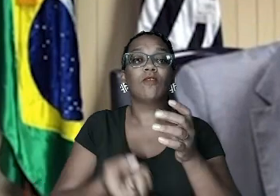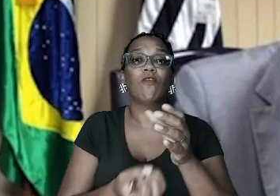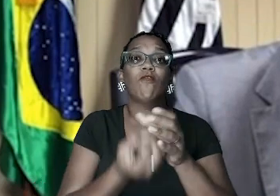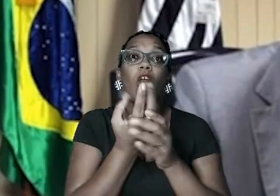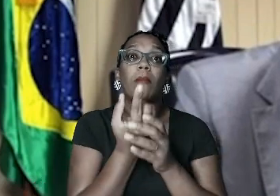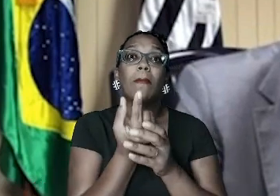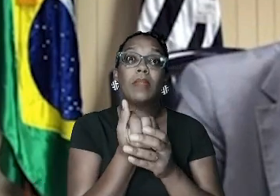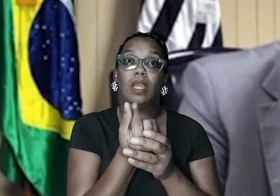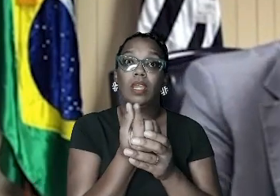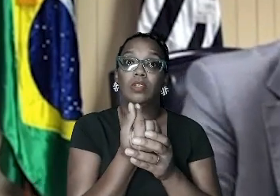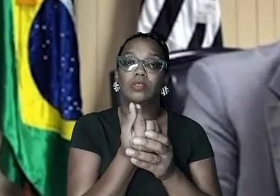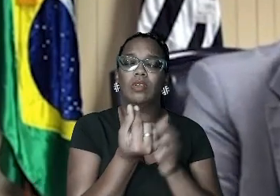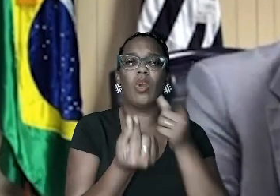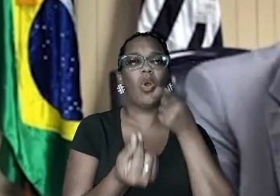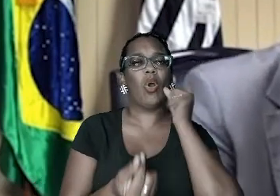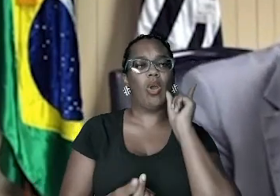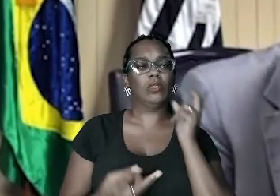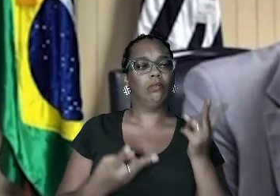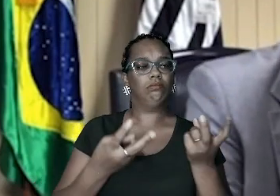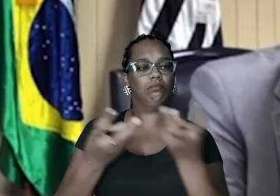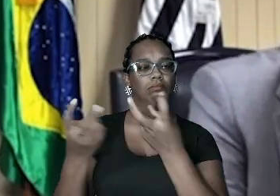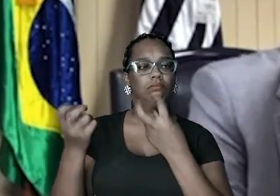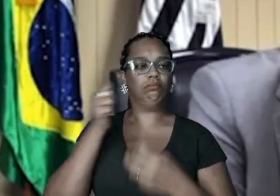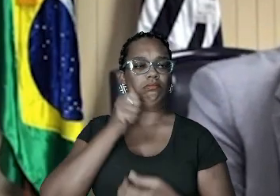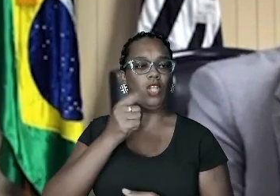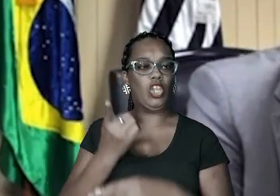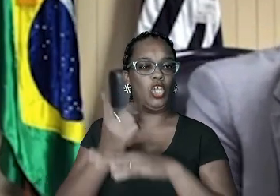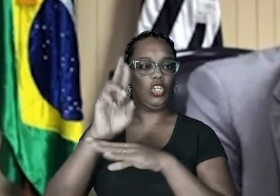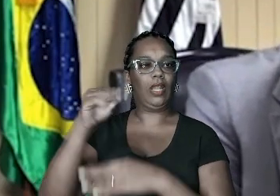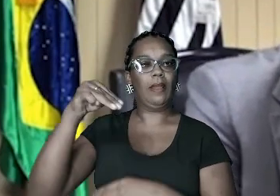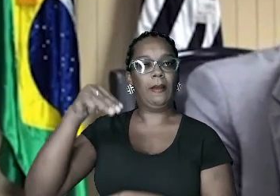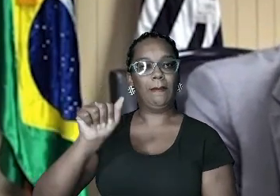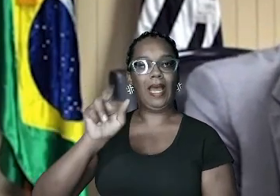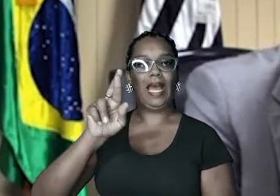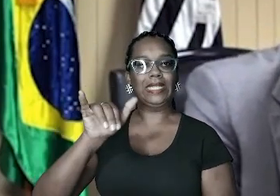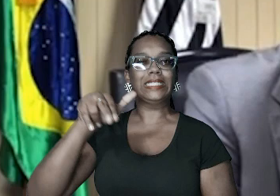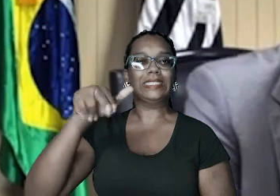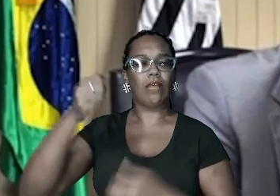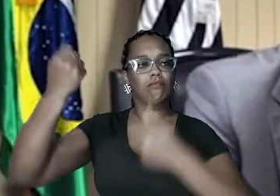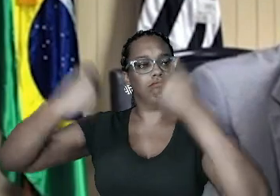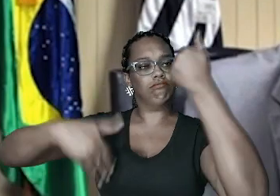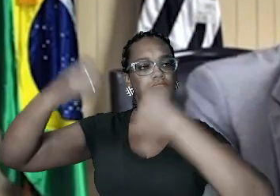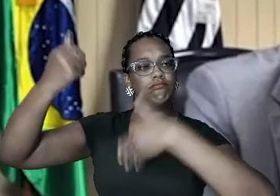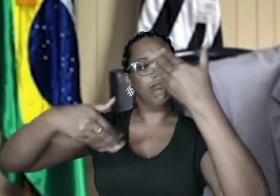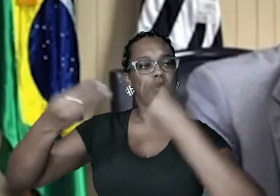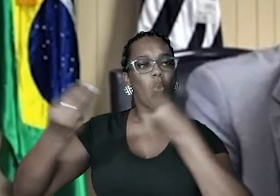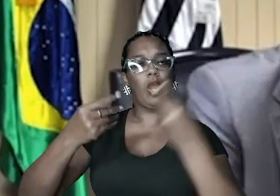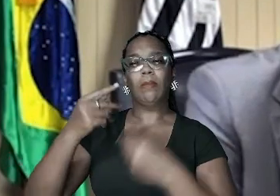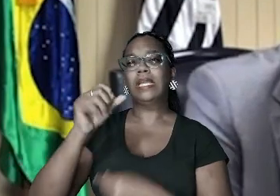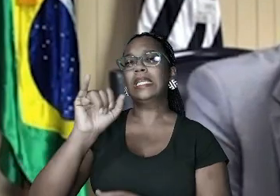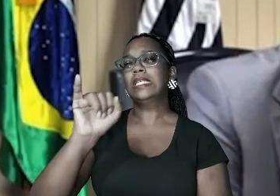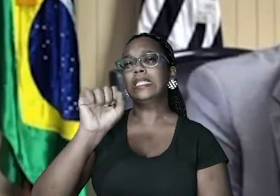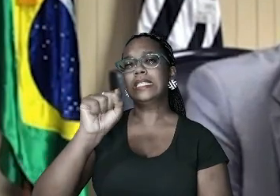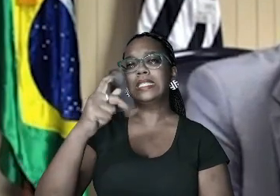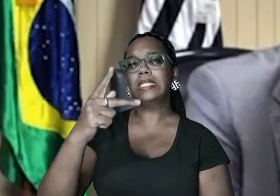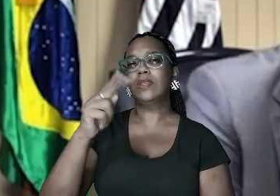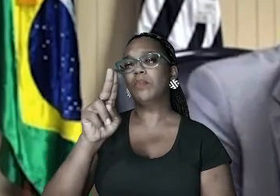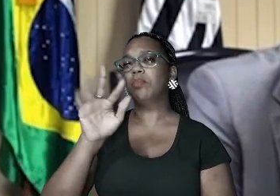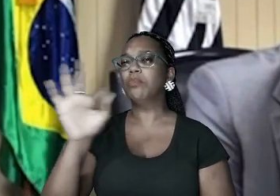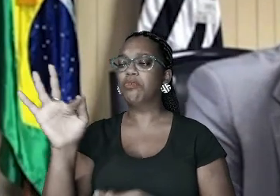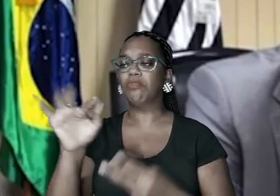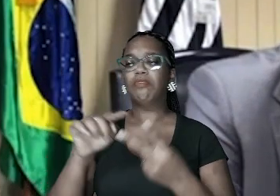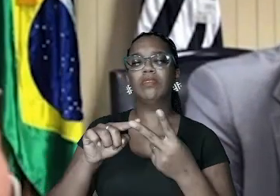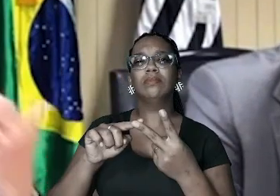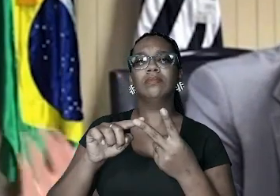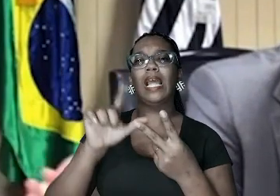as transformações nos mecanismos de formação de preços ontem pelo que eu pude ver a doutora Mariana sua exposição falou do